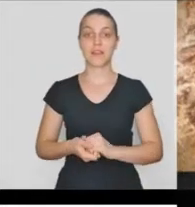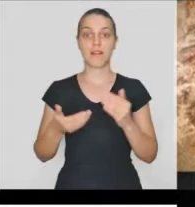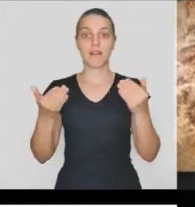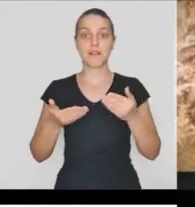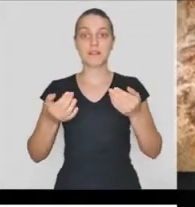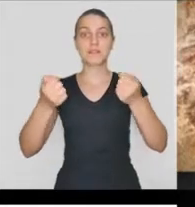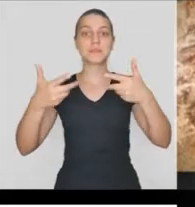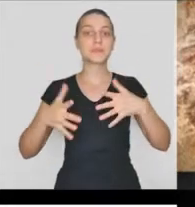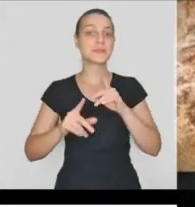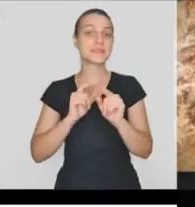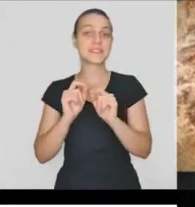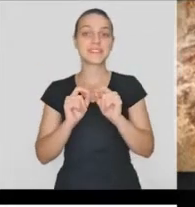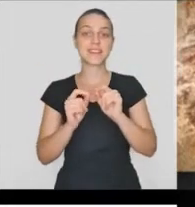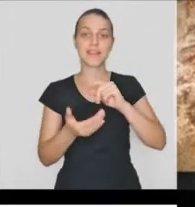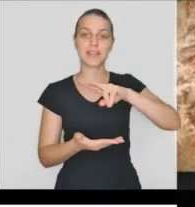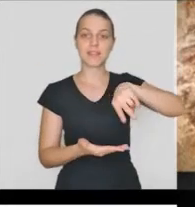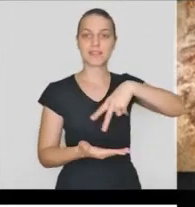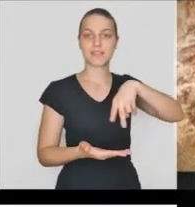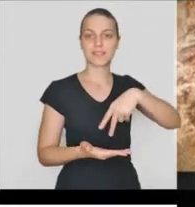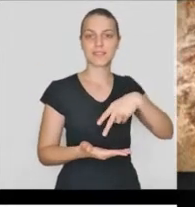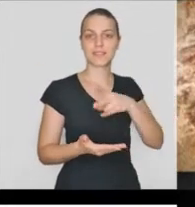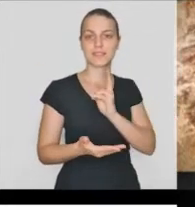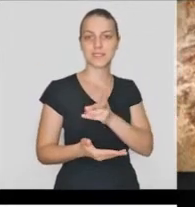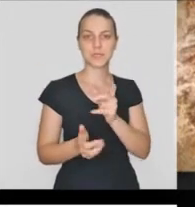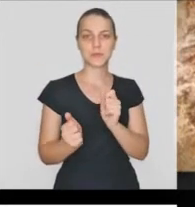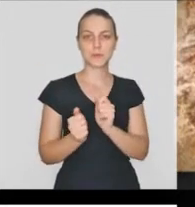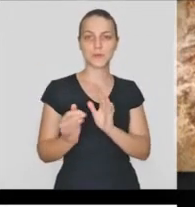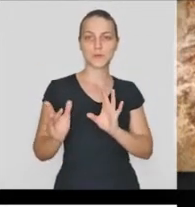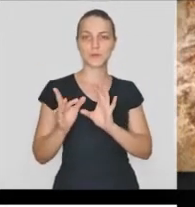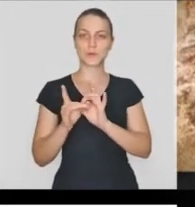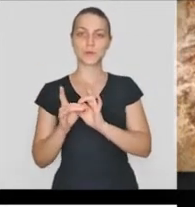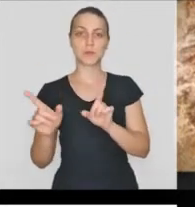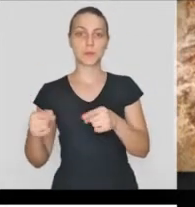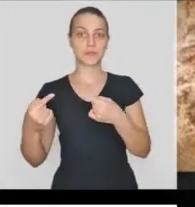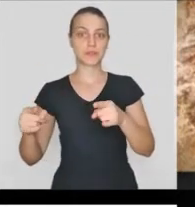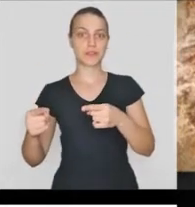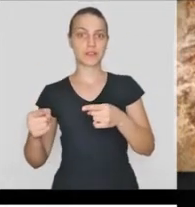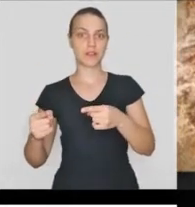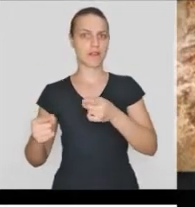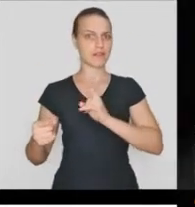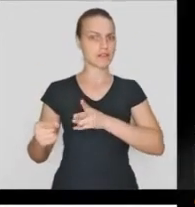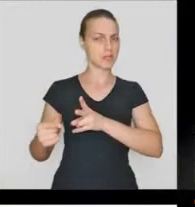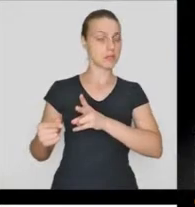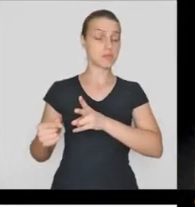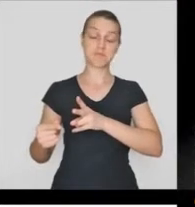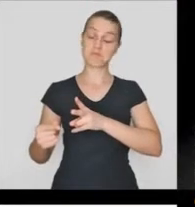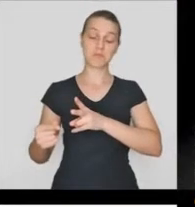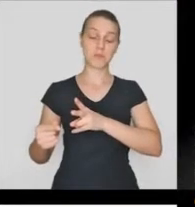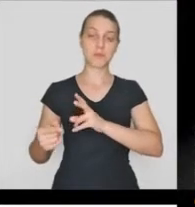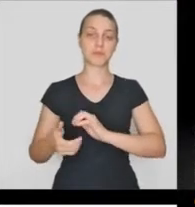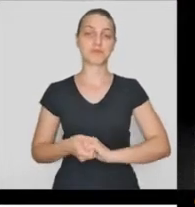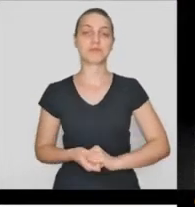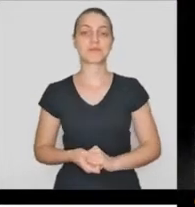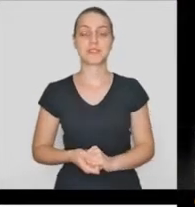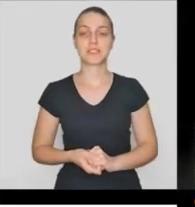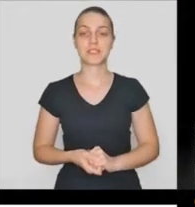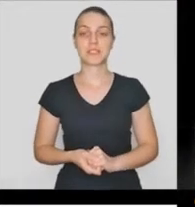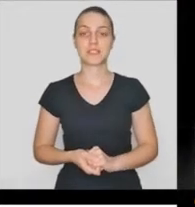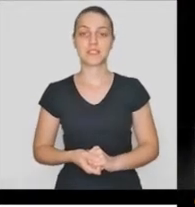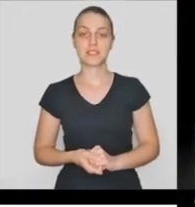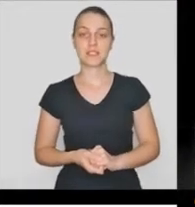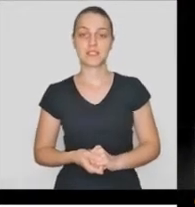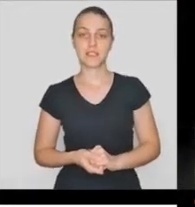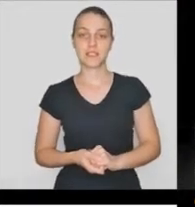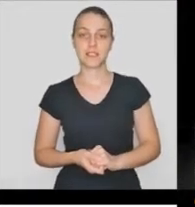que tem sempre a música companheira, ou nem sempre, como nós vamos ver. Então, a arte,